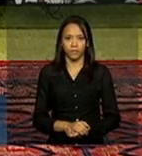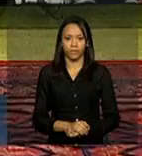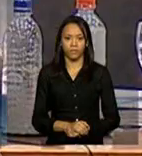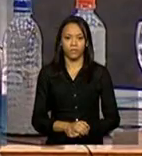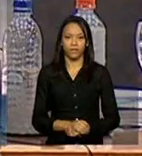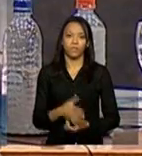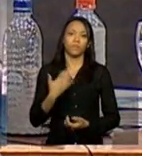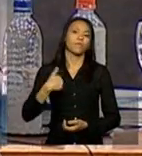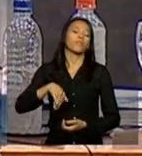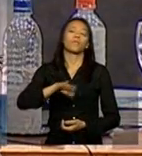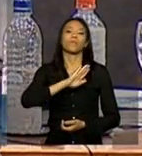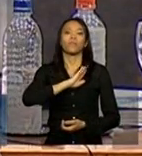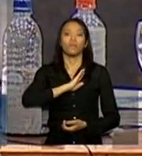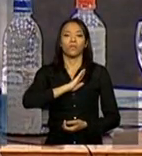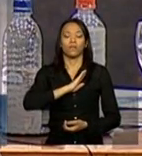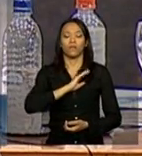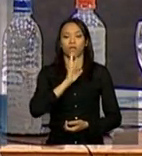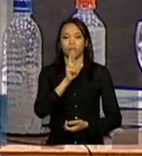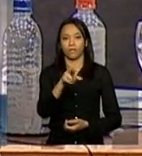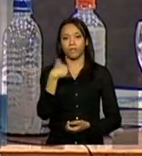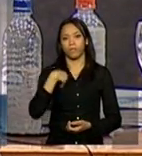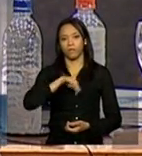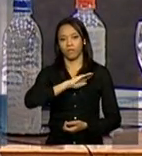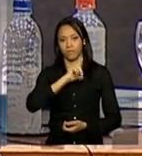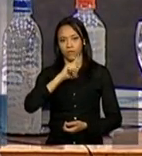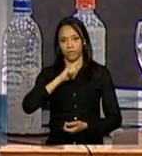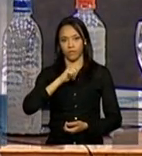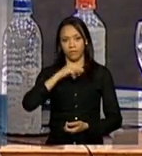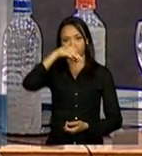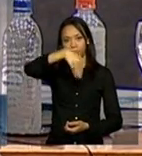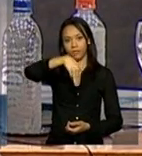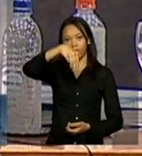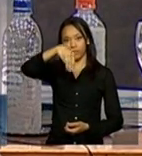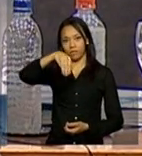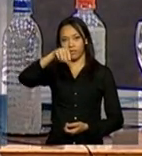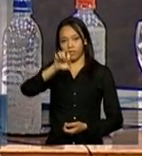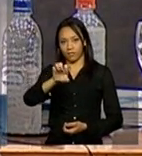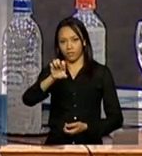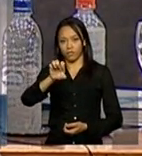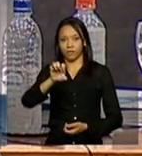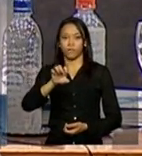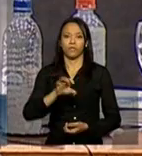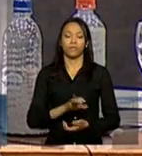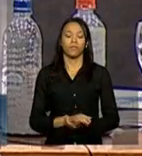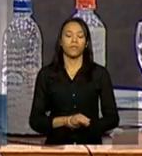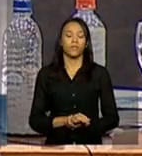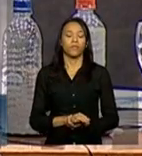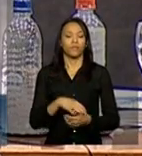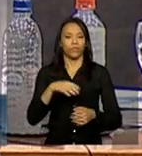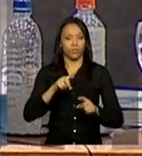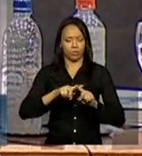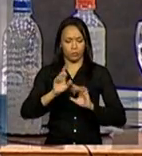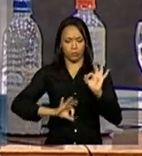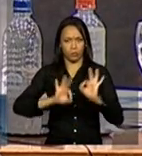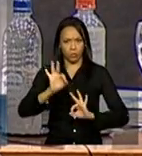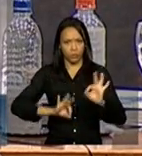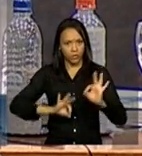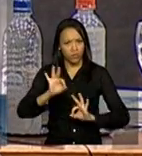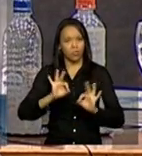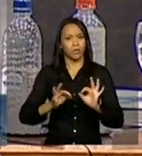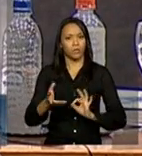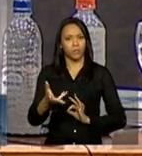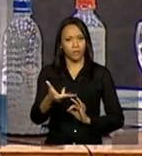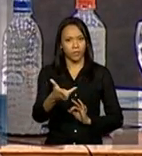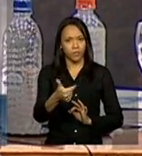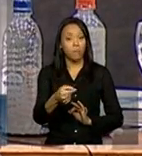Nós temos, no Ministério de Minas e Energia, um planejamento severo para a